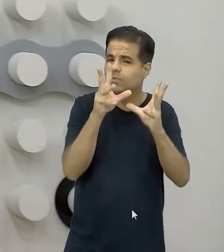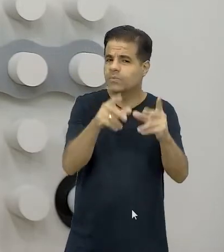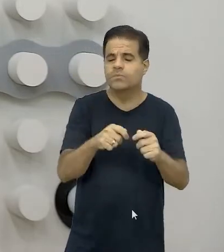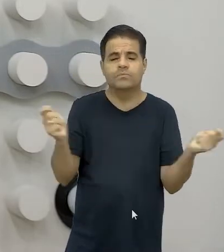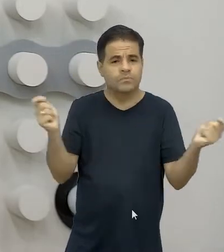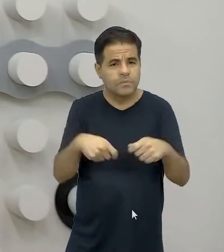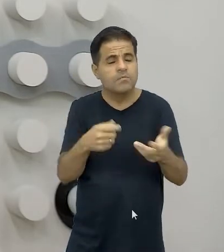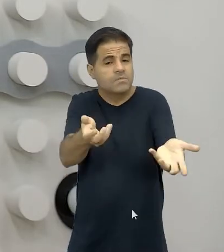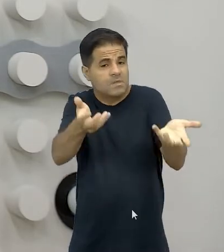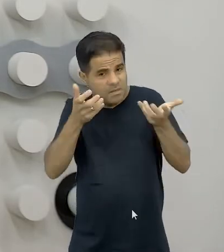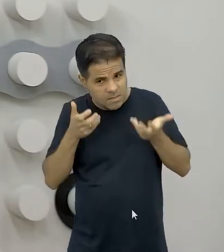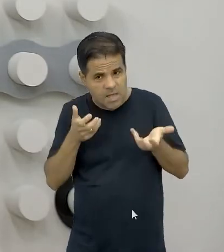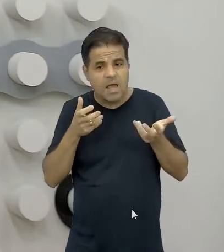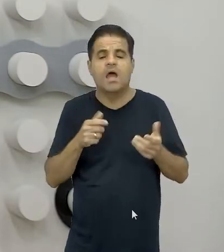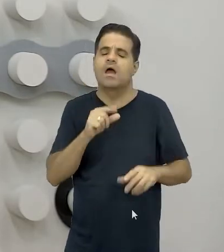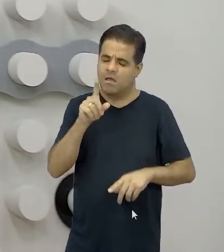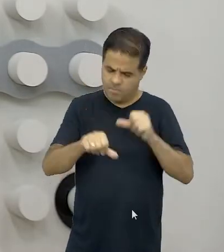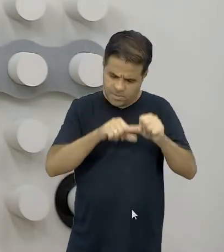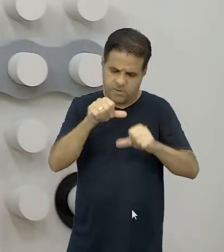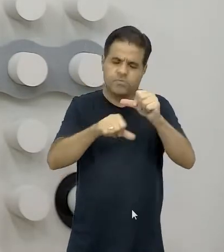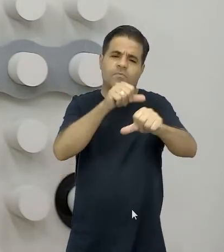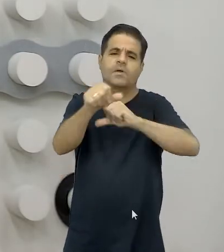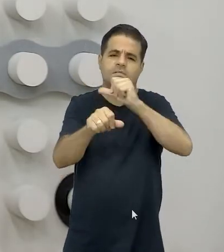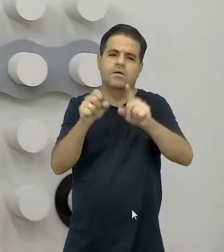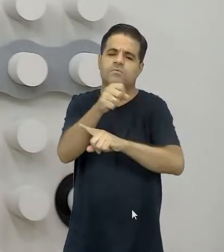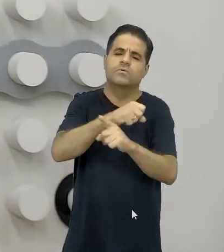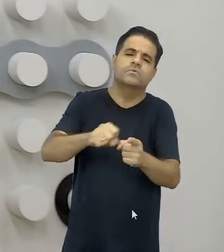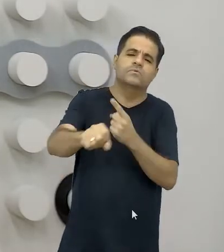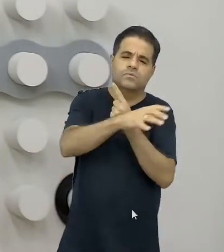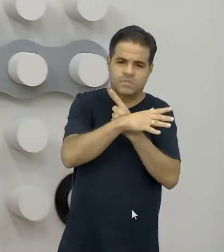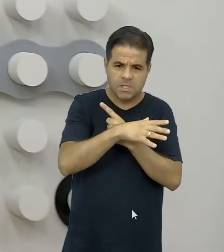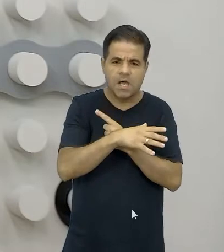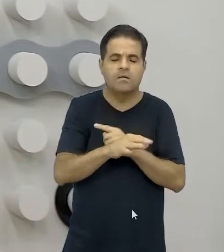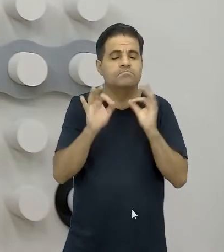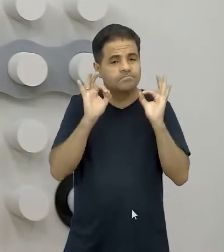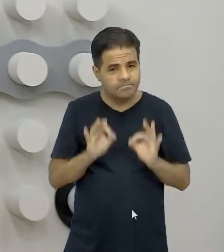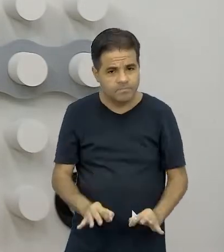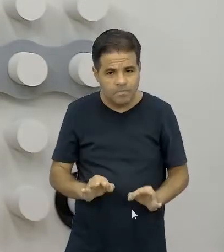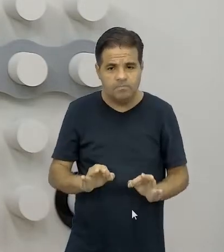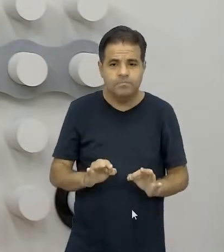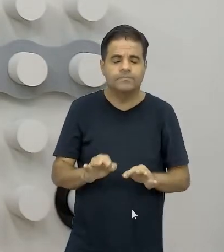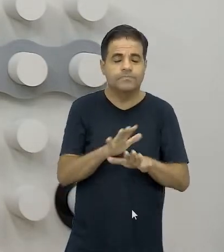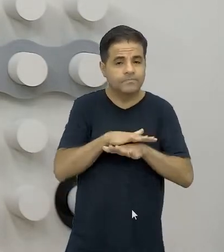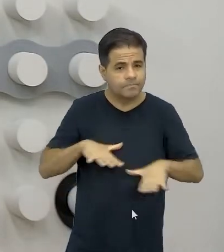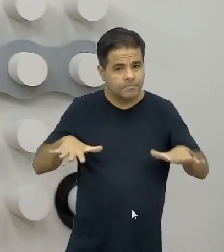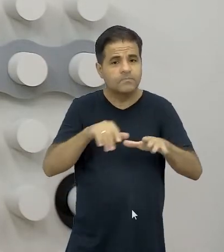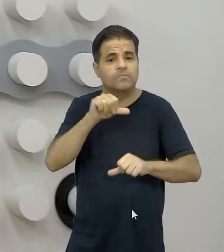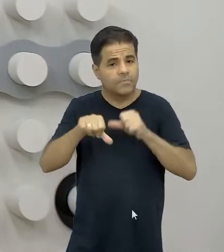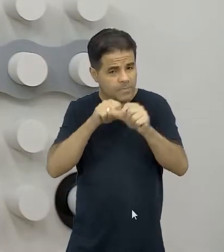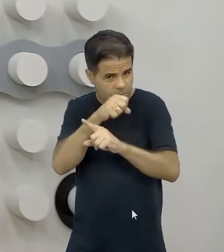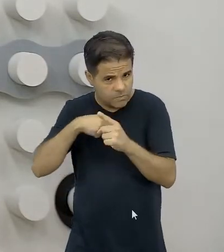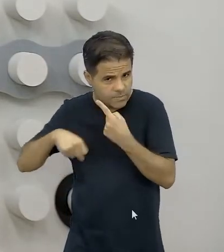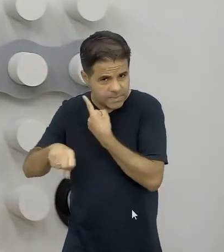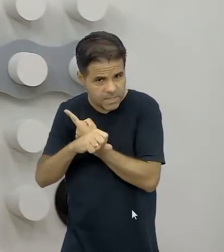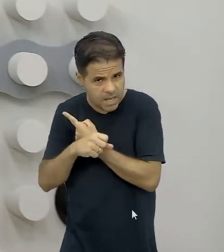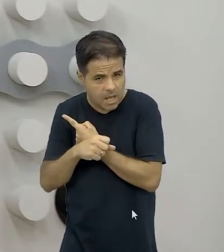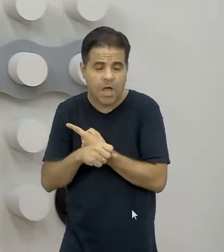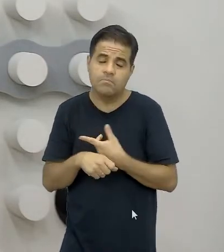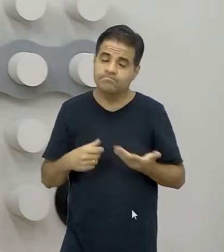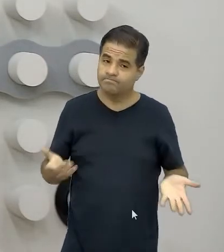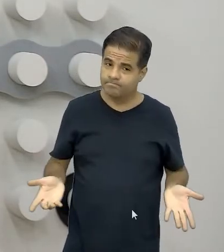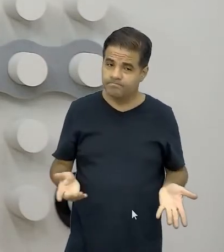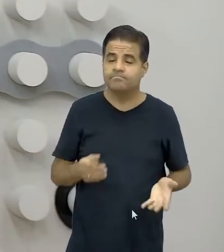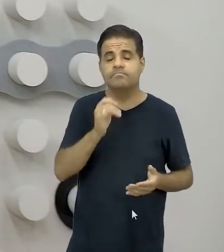que você quiser. Isso então é uma transformação social, tô certo? Isso é uma mudança social?